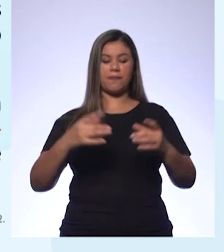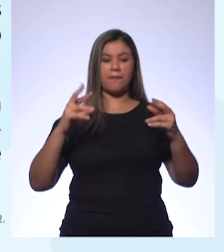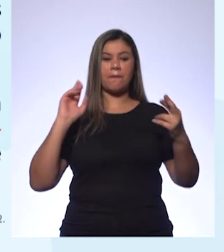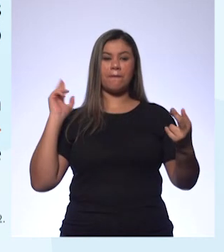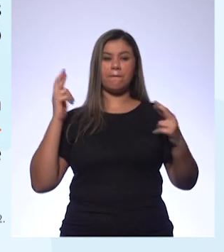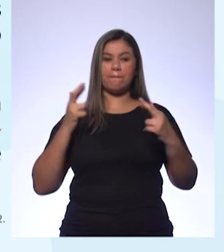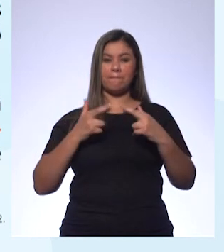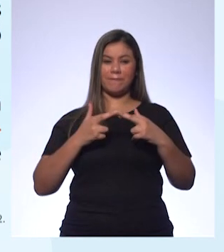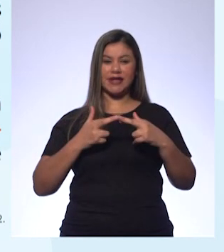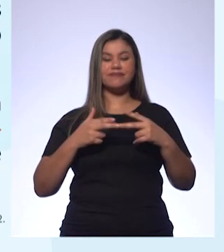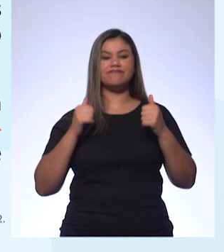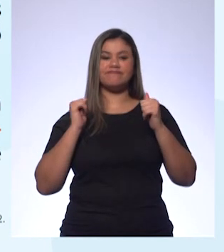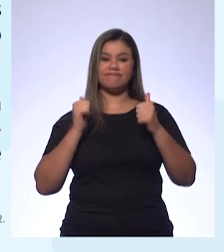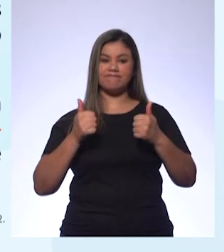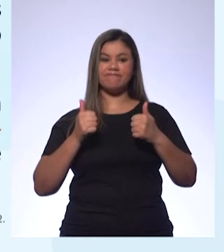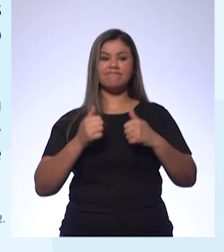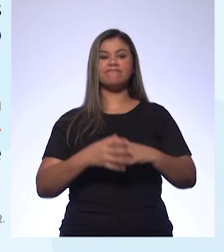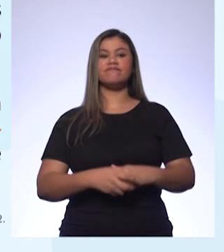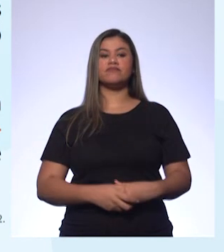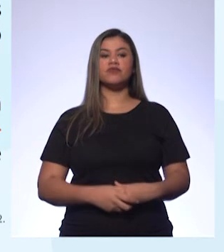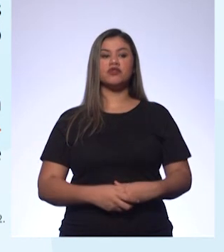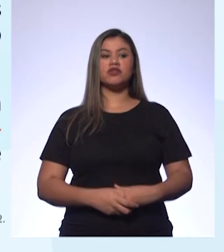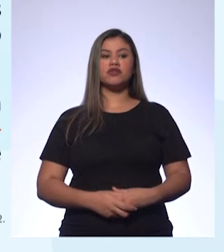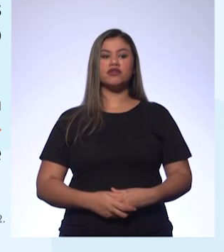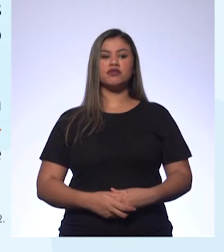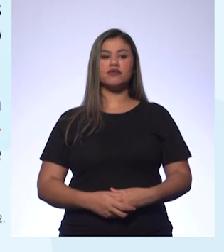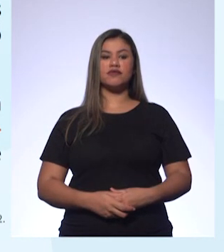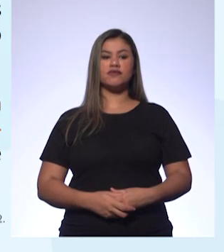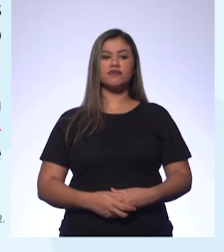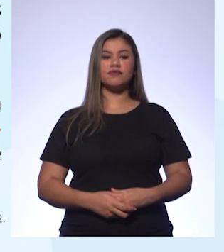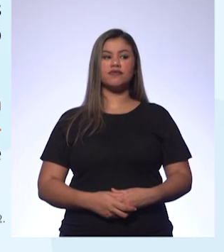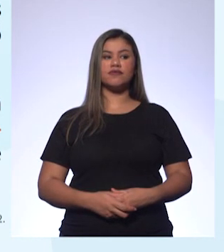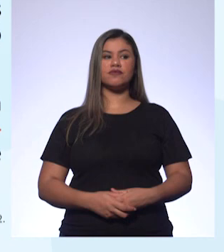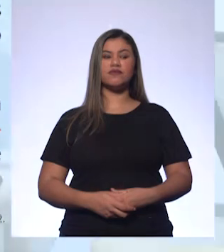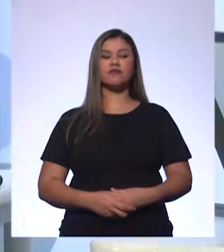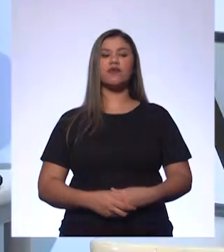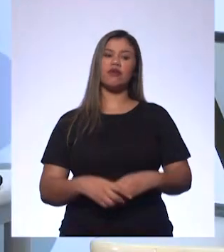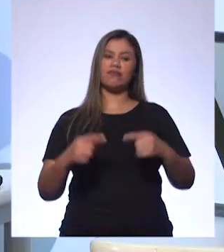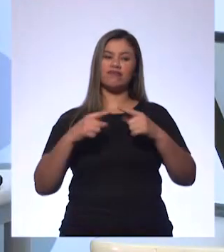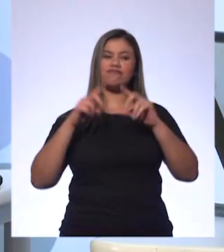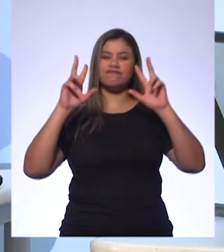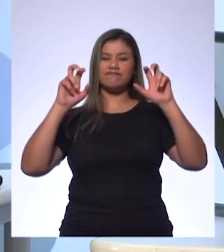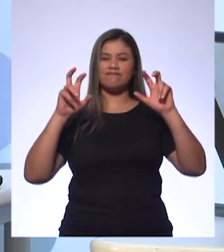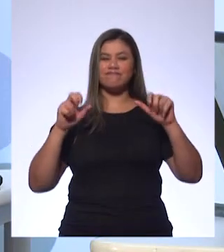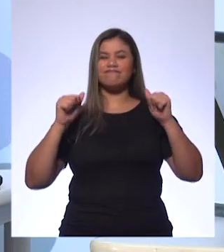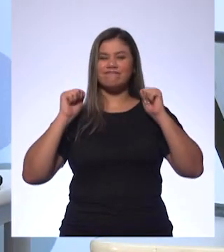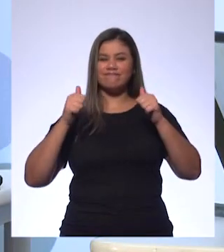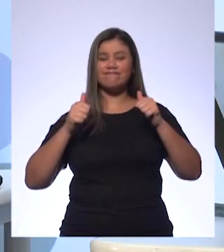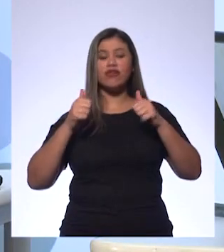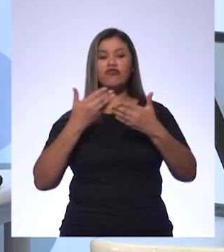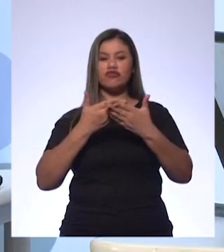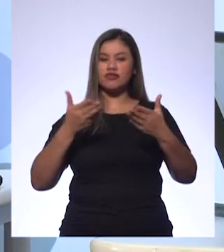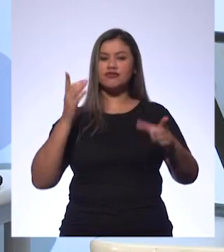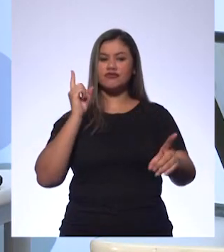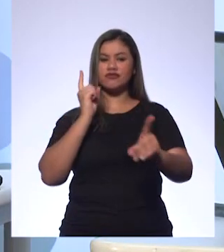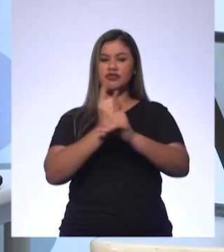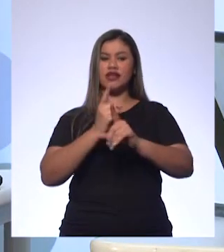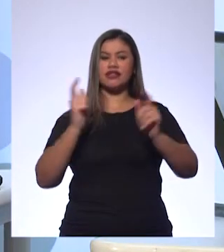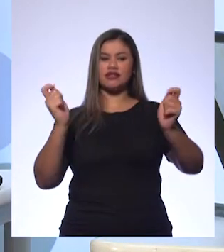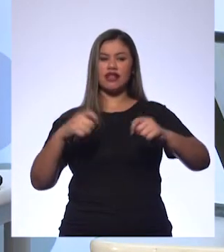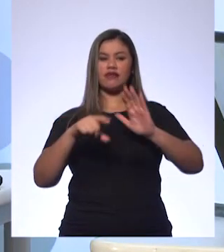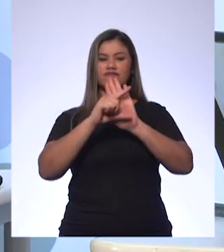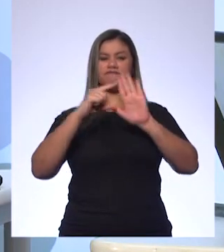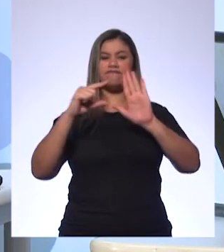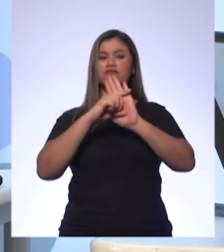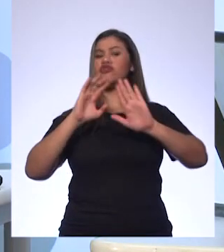descobrem, é isso? Descobrem nova família de toxina bacteriana. Aqui é o título, tá? Então, para quem quiser localizar aí, porque esse só foi um